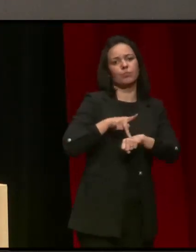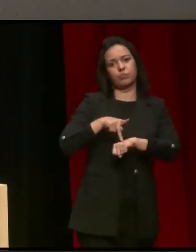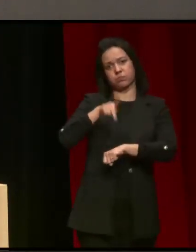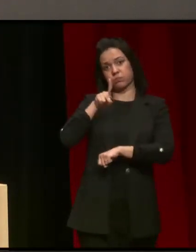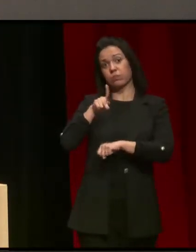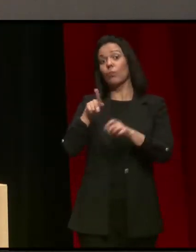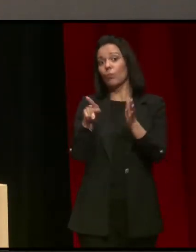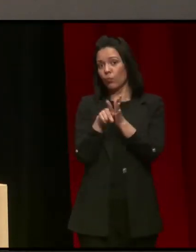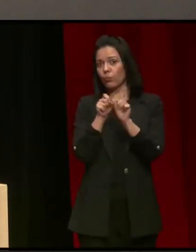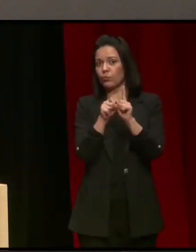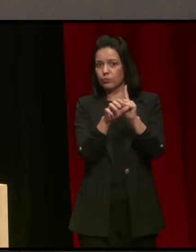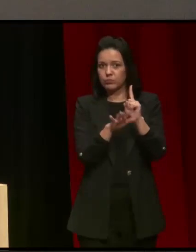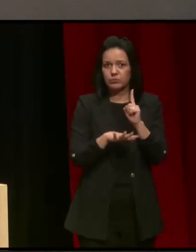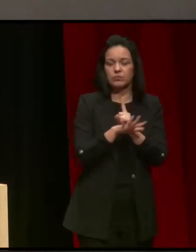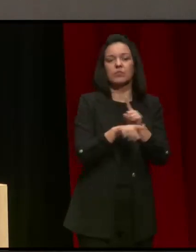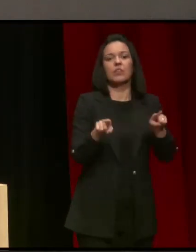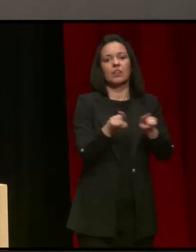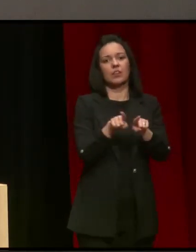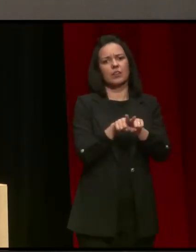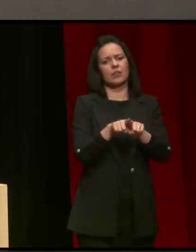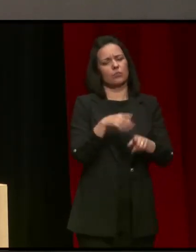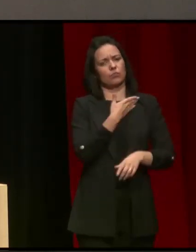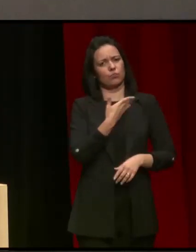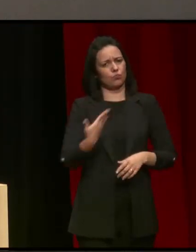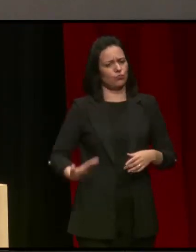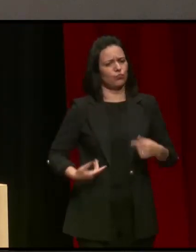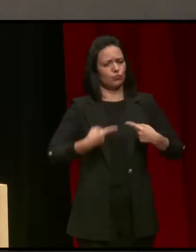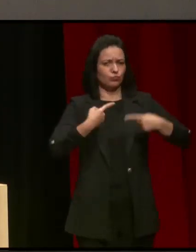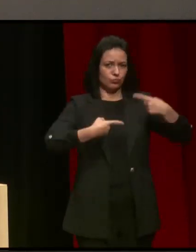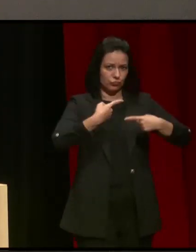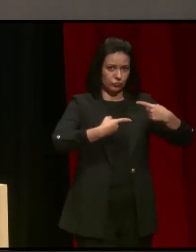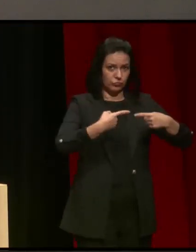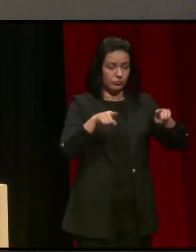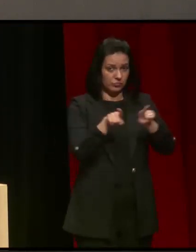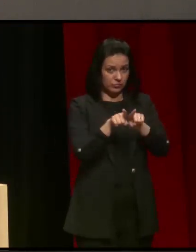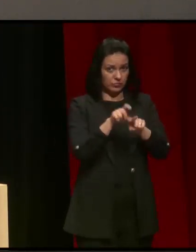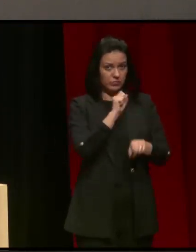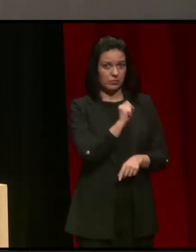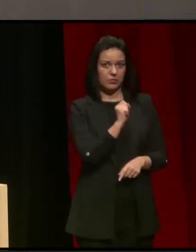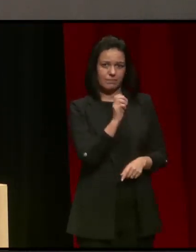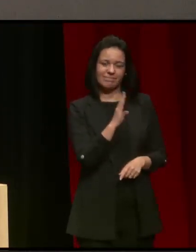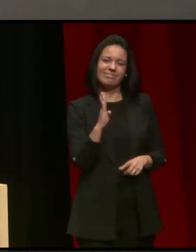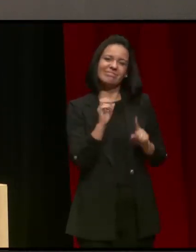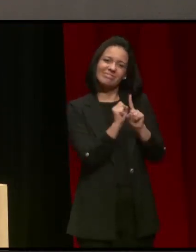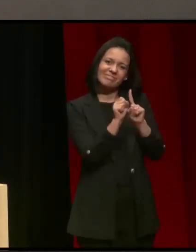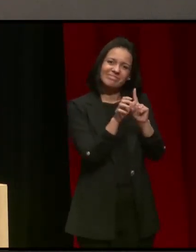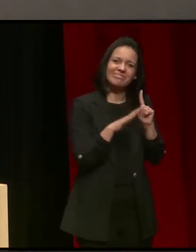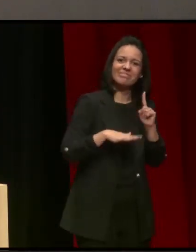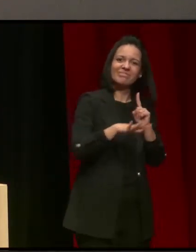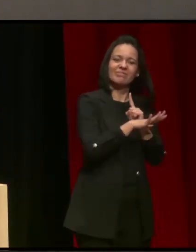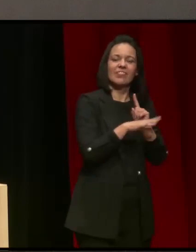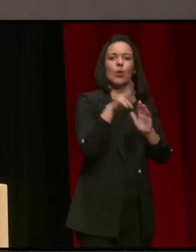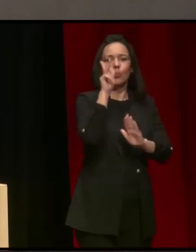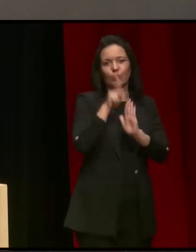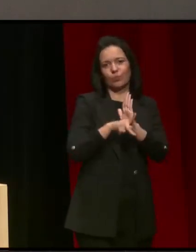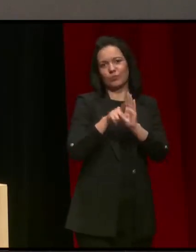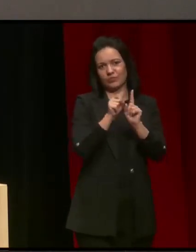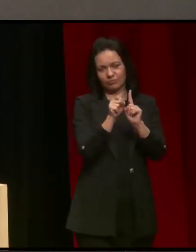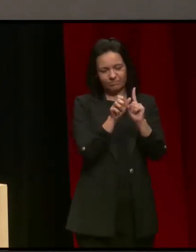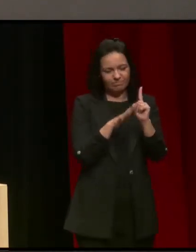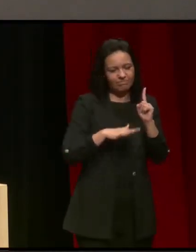projetos sociais e políticas públicas. Atuo na Sociedade Bíblica na área de ação social, coordeno os projetos